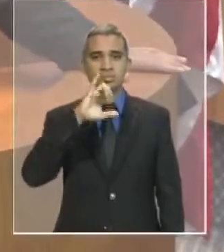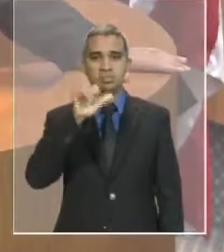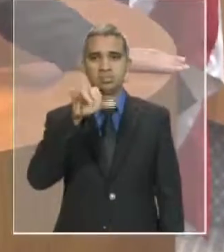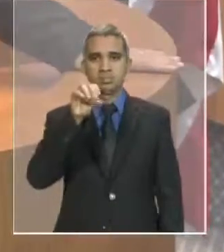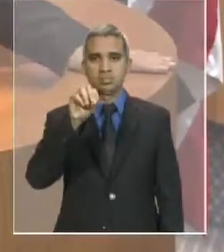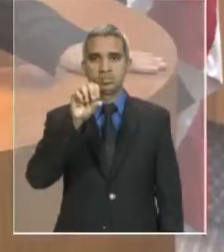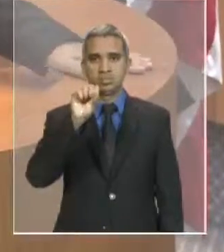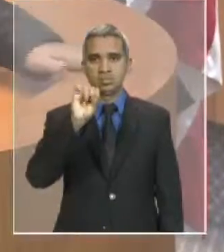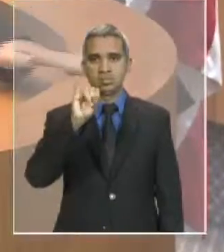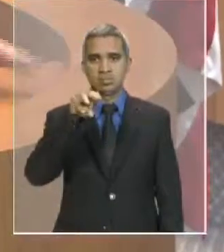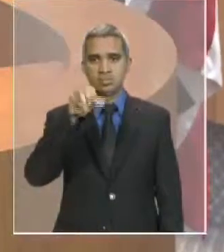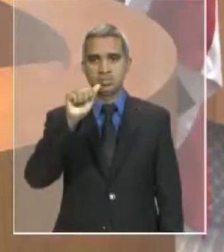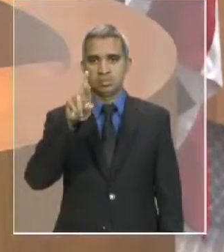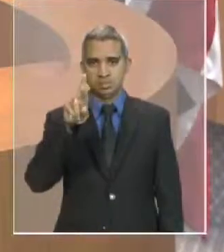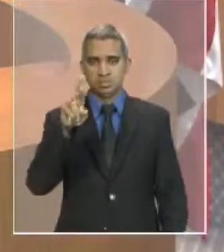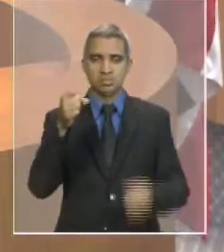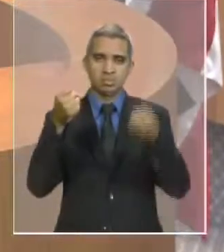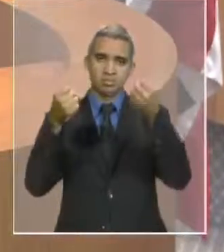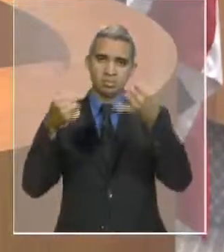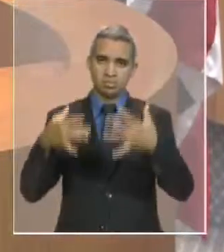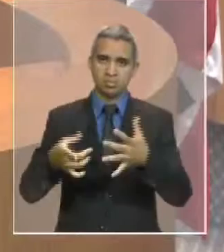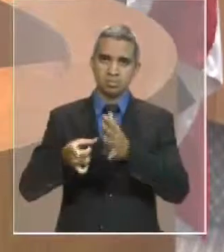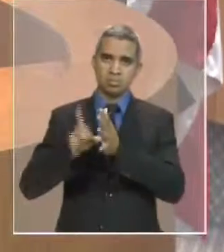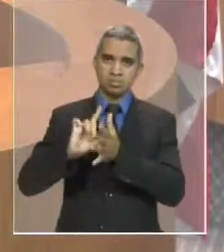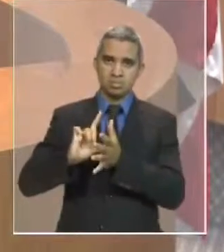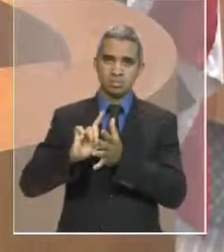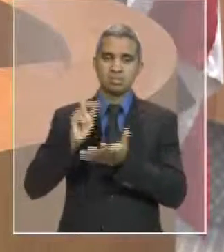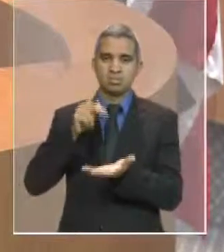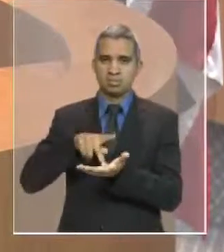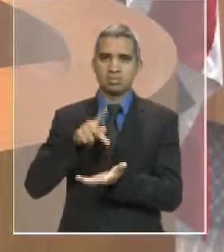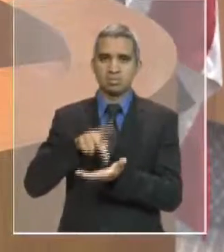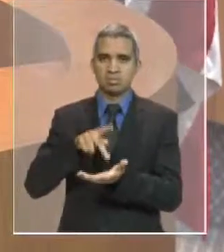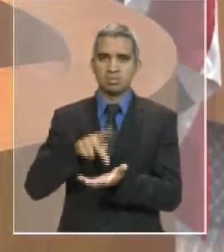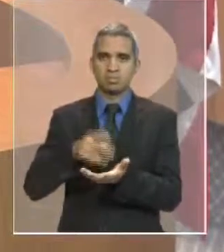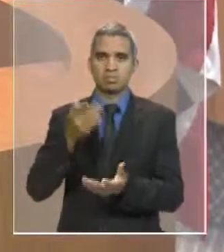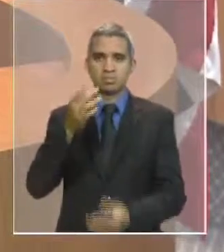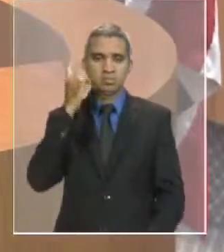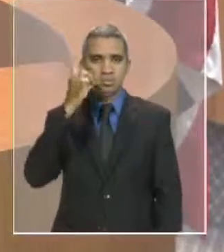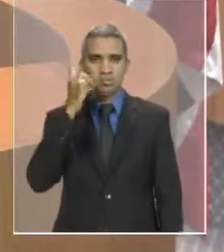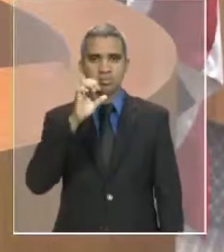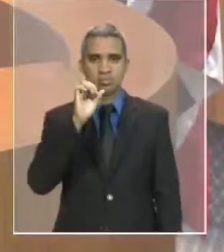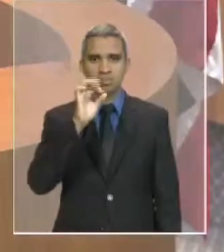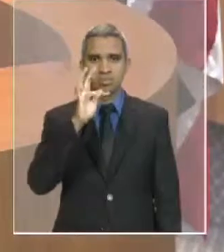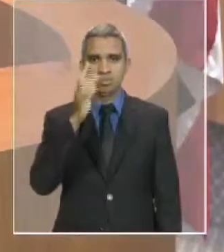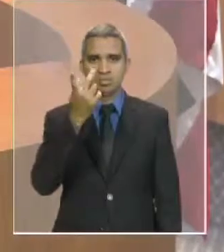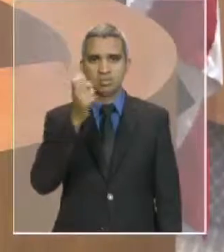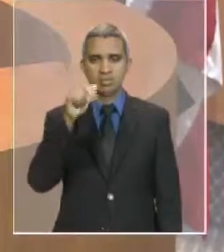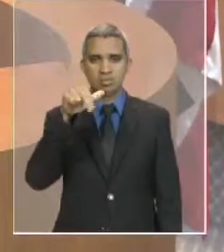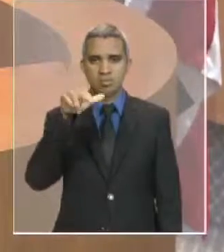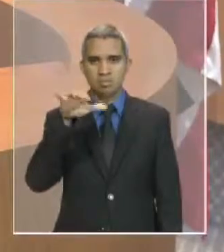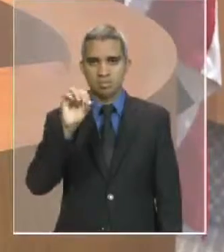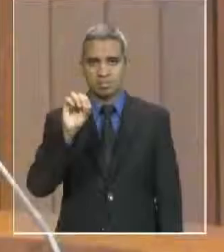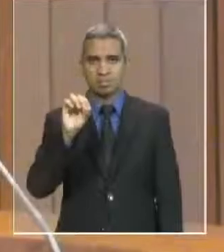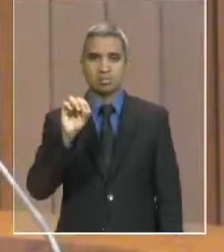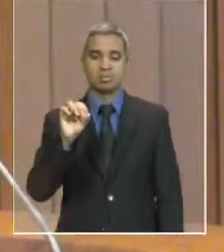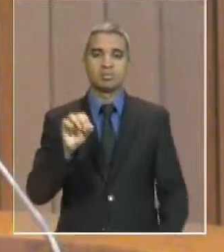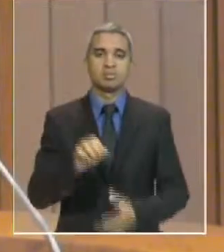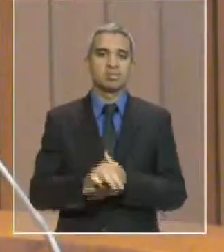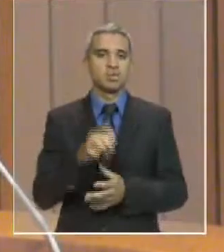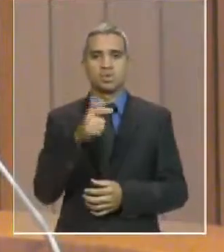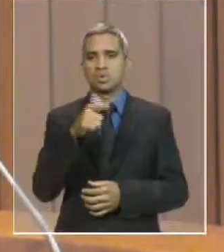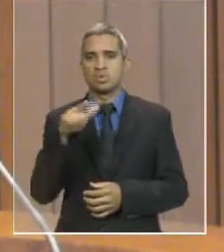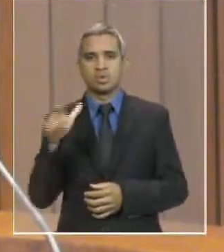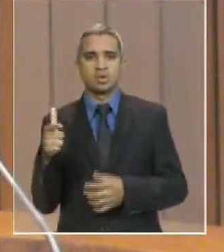realmente, deputado Otelino, não existe nada de sombrio com relação às contas do Estado.